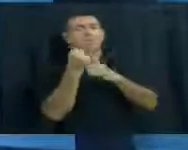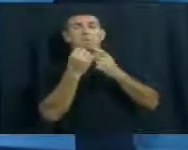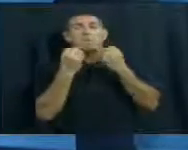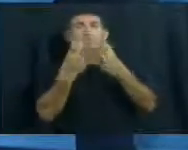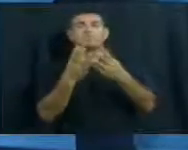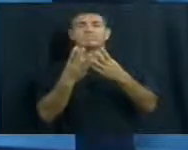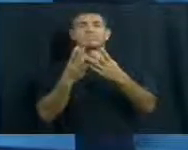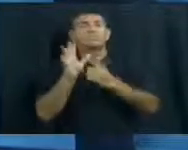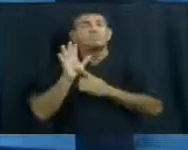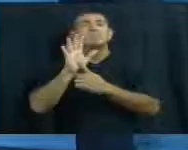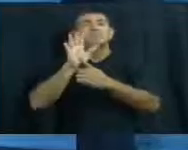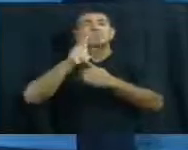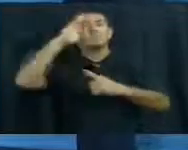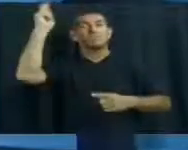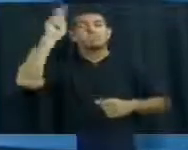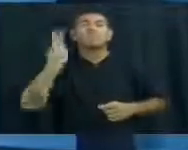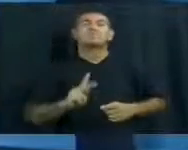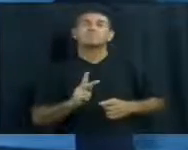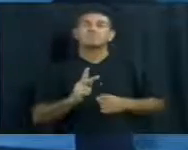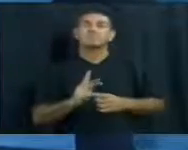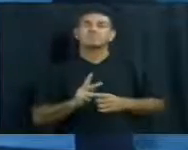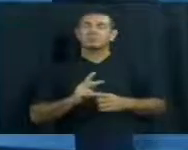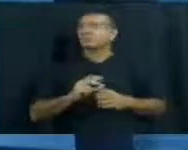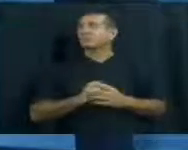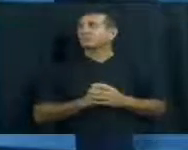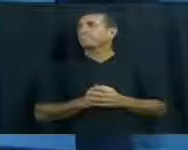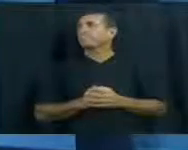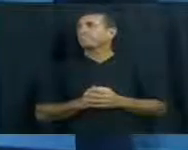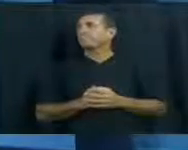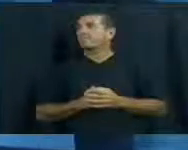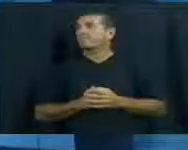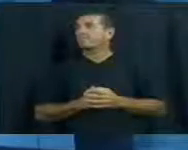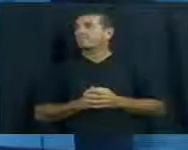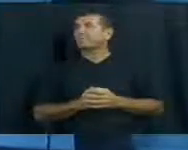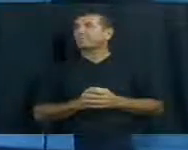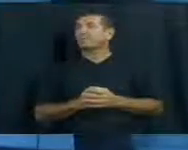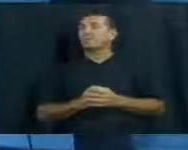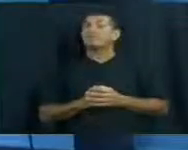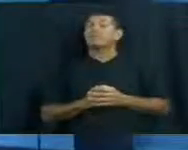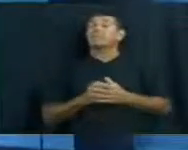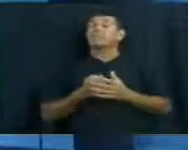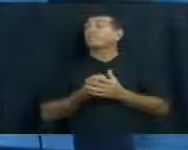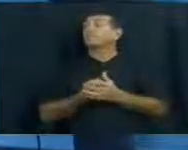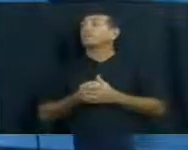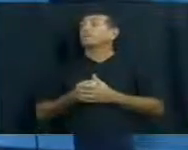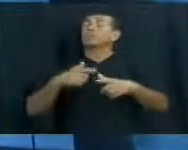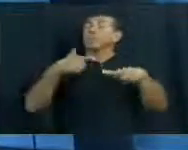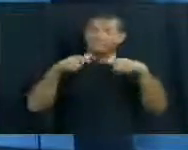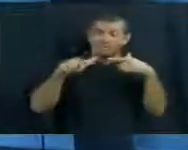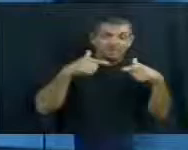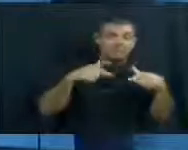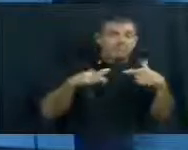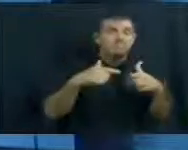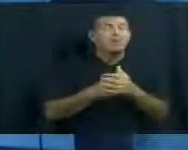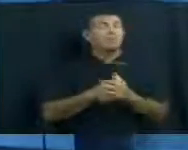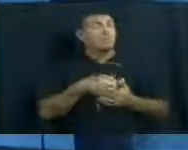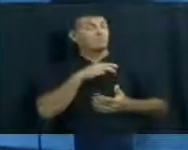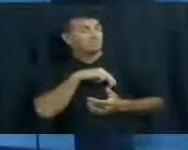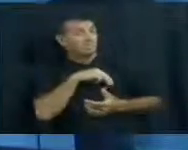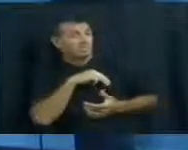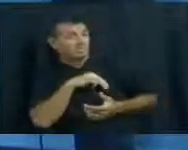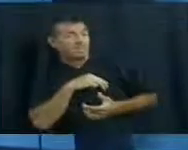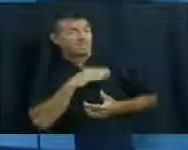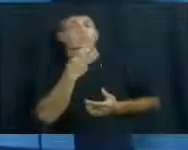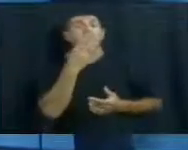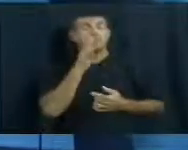nosso país e para o nosso estado. Perfeitamente. E trazendo renda e emprego, né? Verdade. E o carnaval tem essa